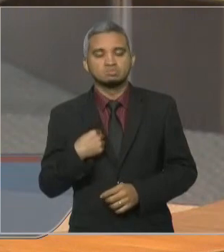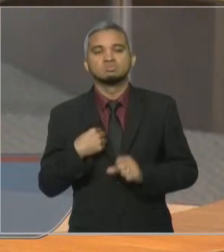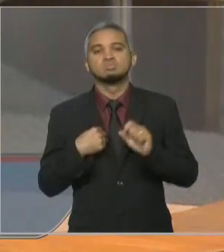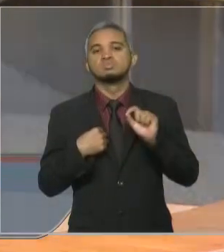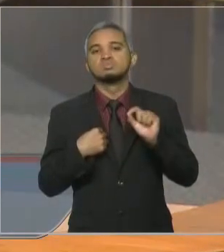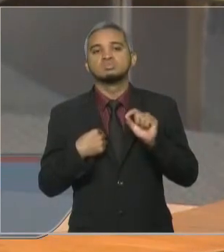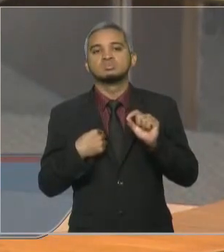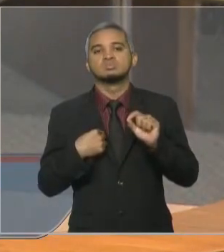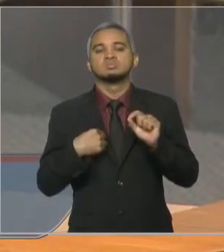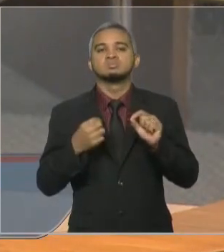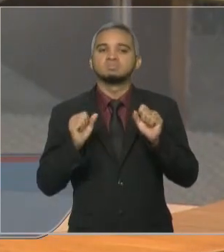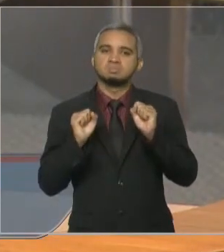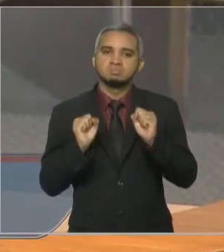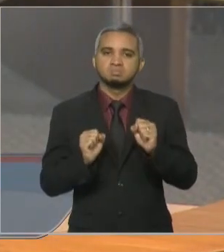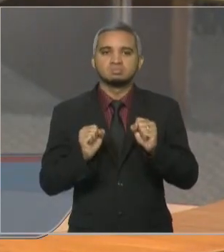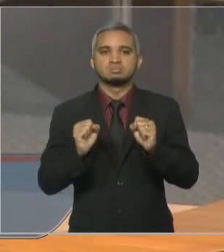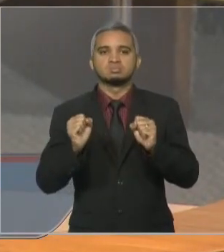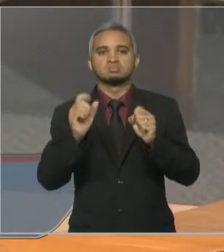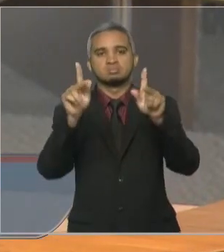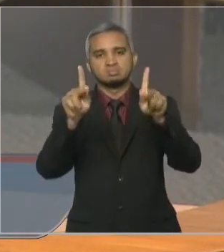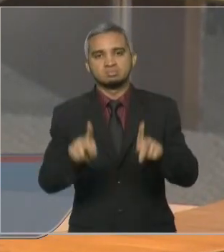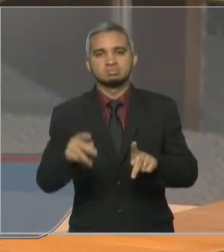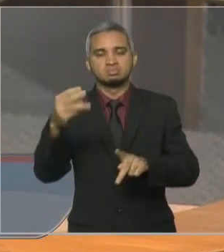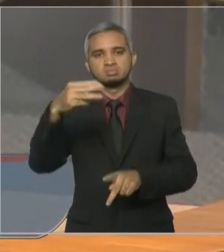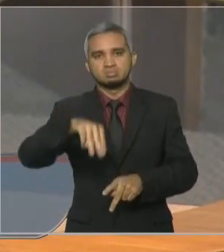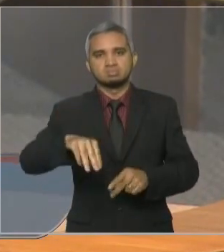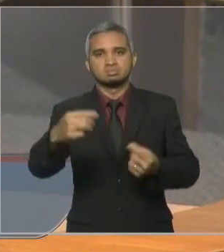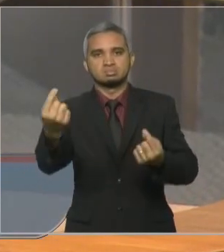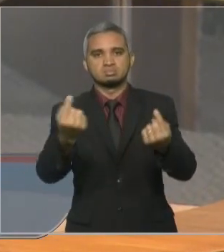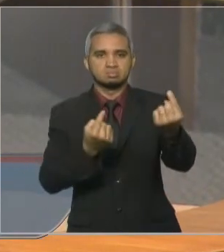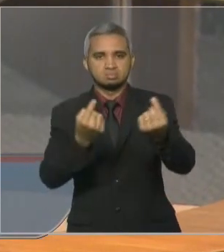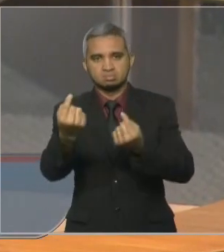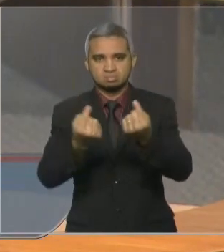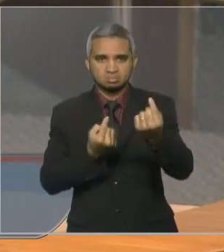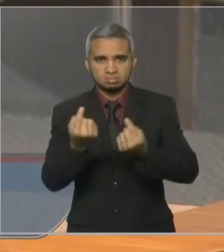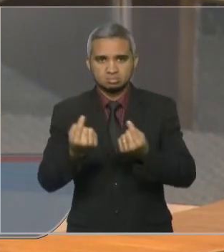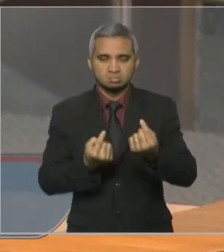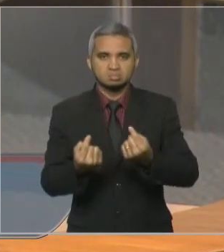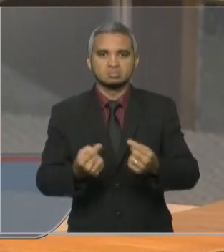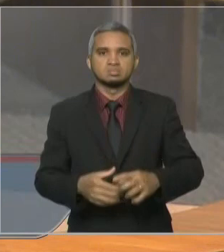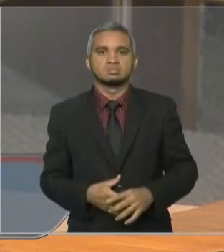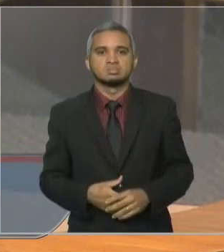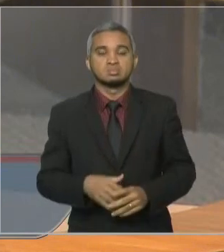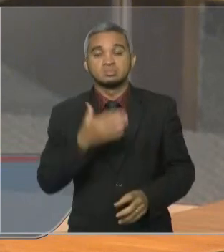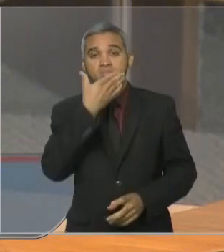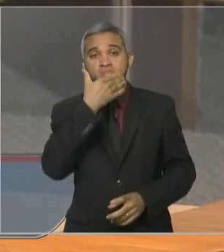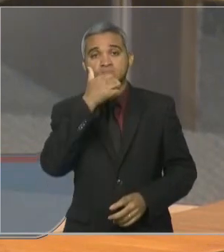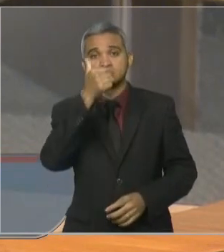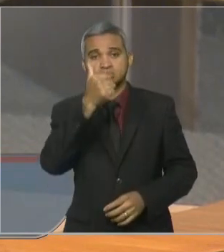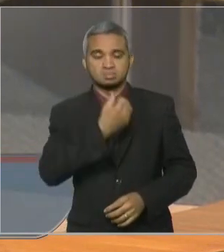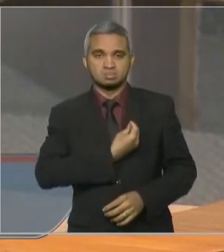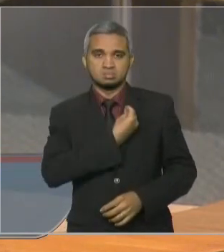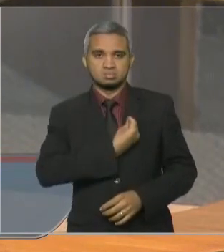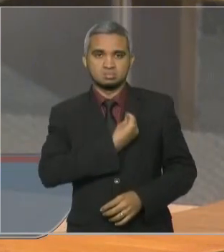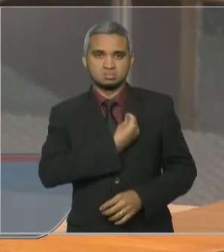Maranhão, acima de tudo, para melhorar a qualidade de vida do povo do